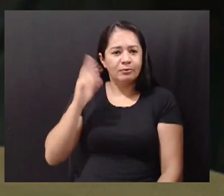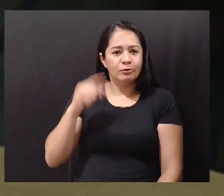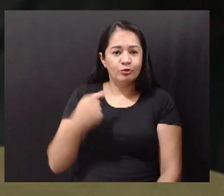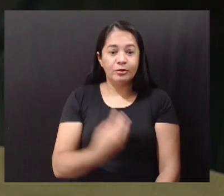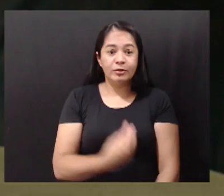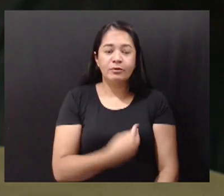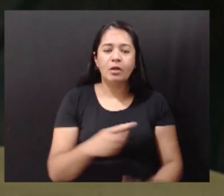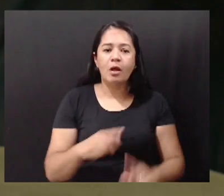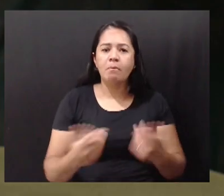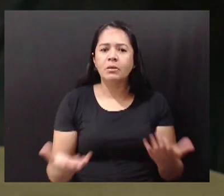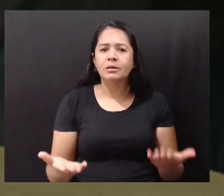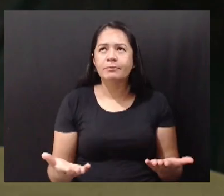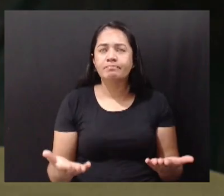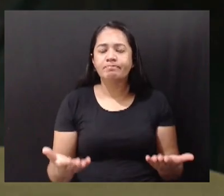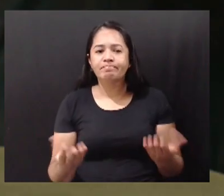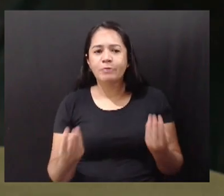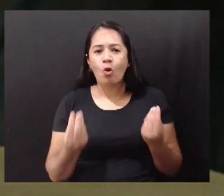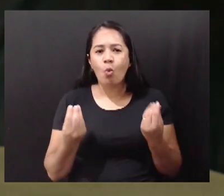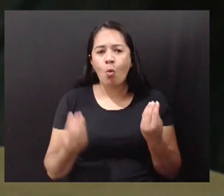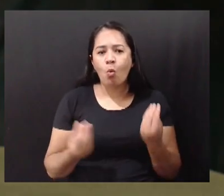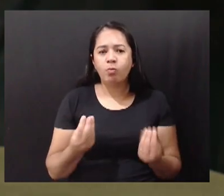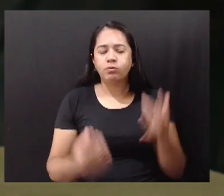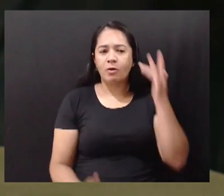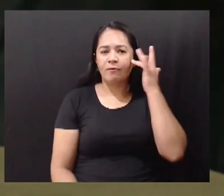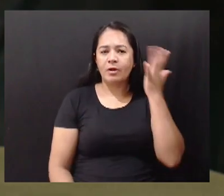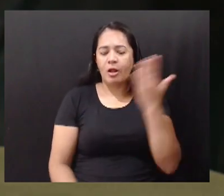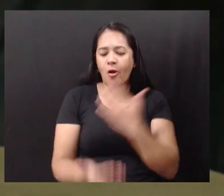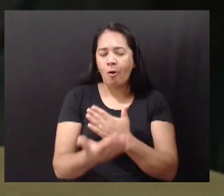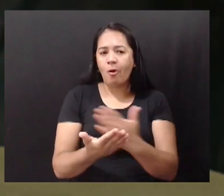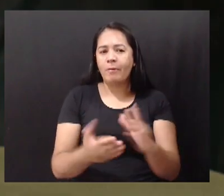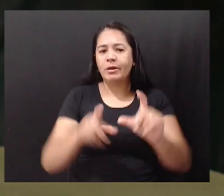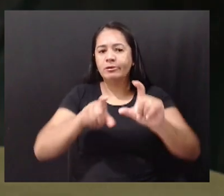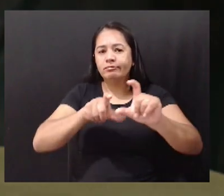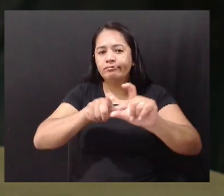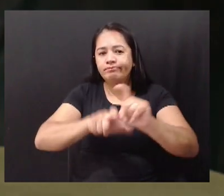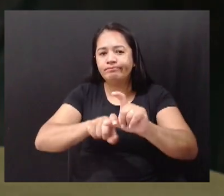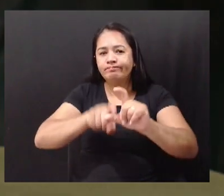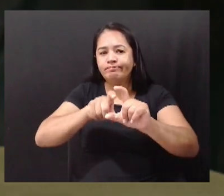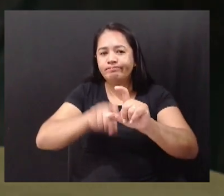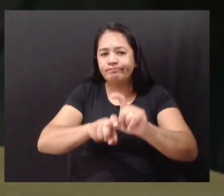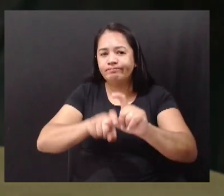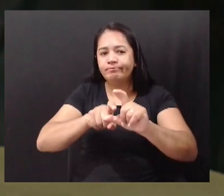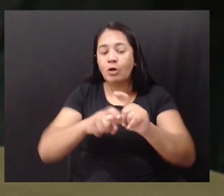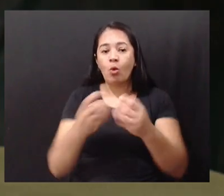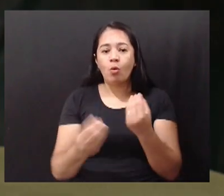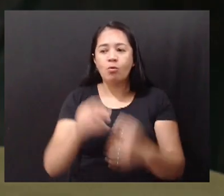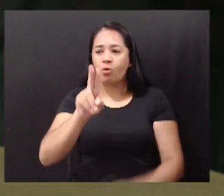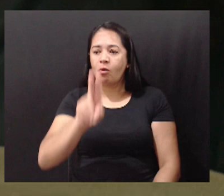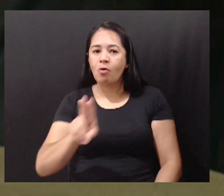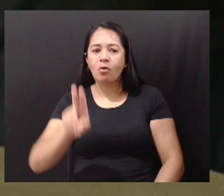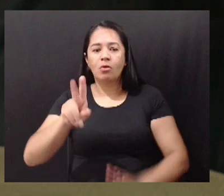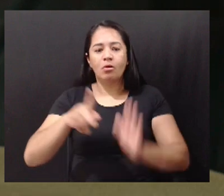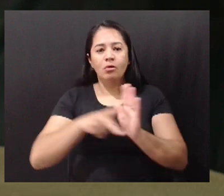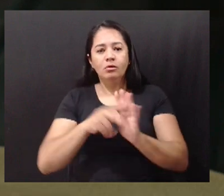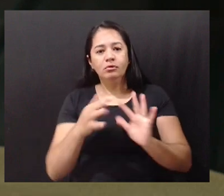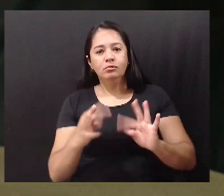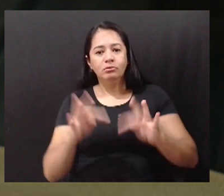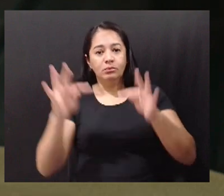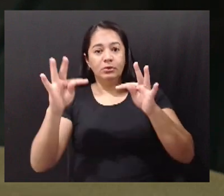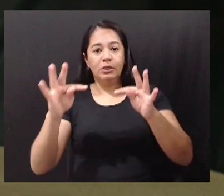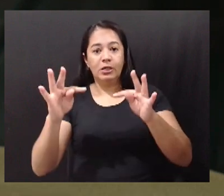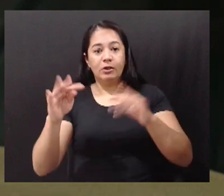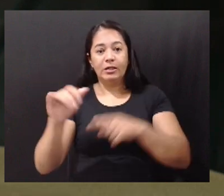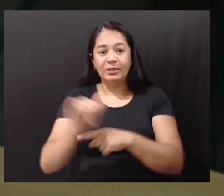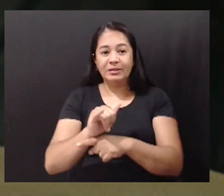momento essa facilidade começa a virar dependência? Quando o uso da tecnologia deixa de ser ferramenta e passa a ser